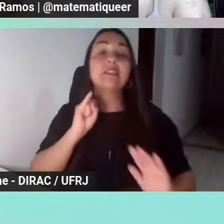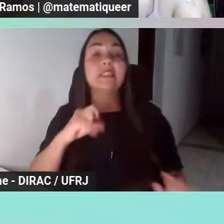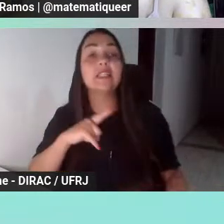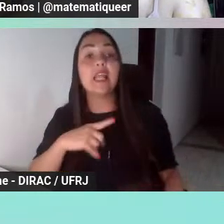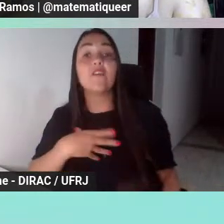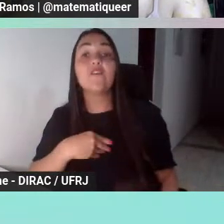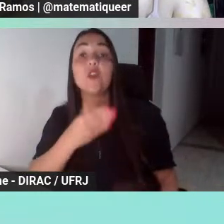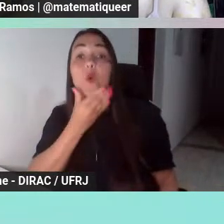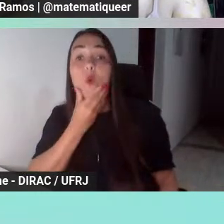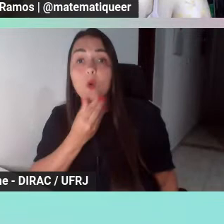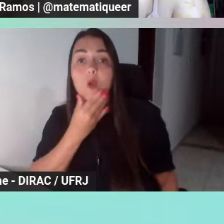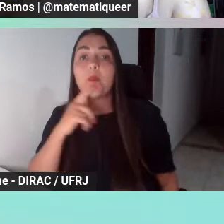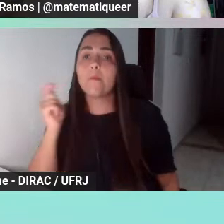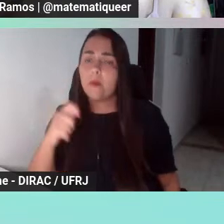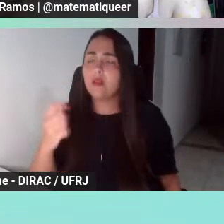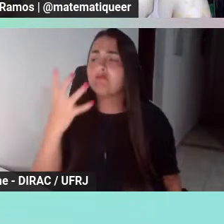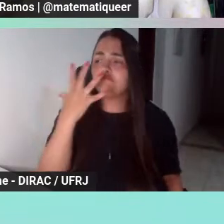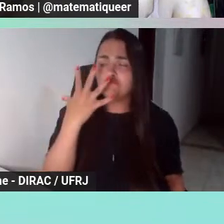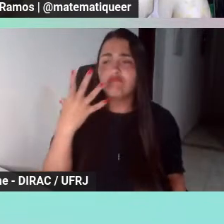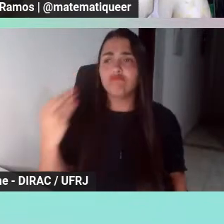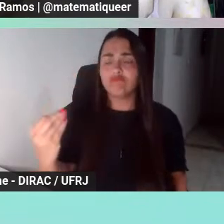homem. E assim,